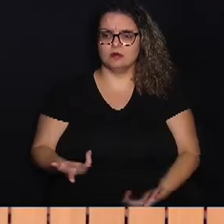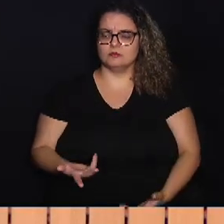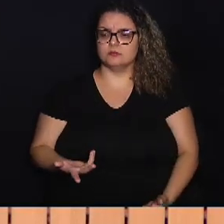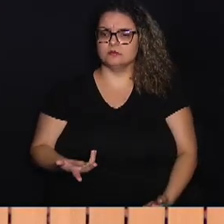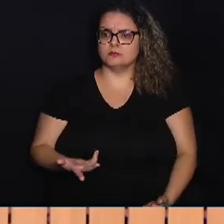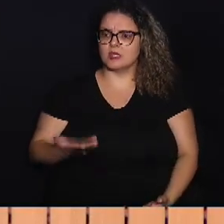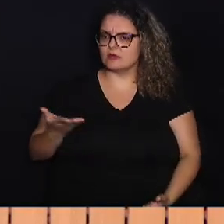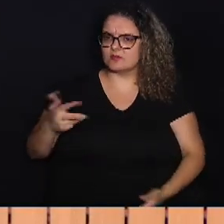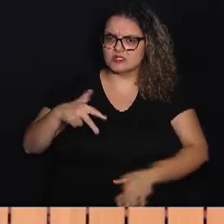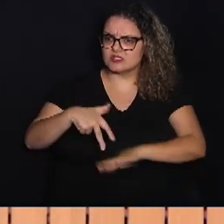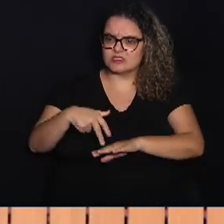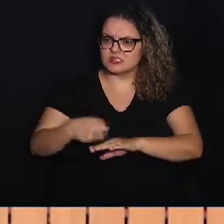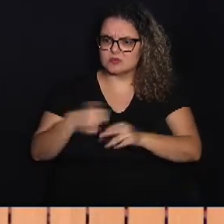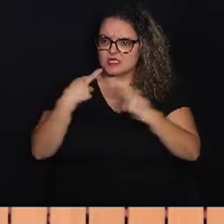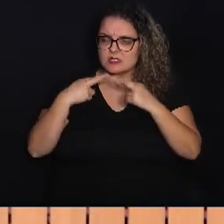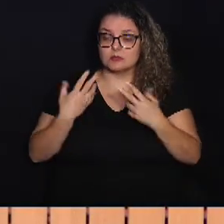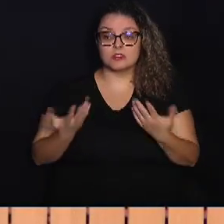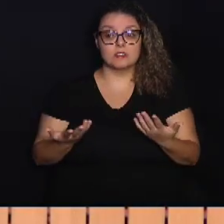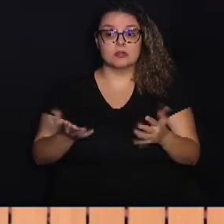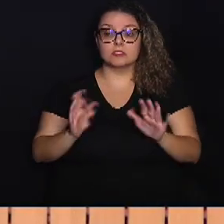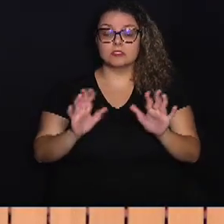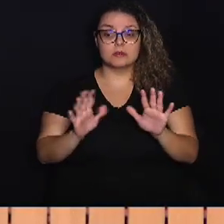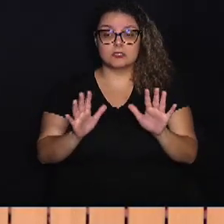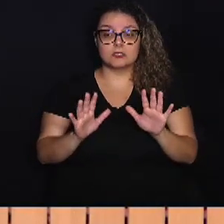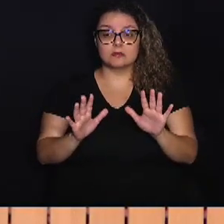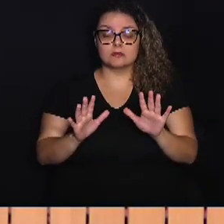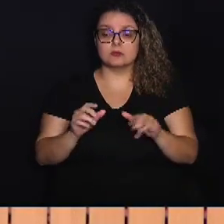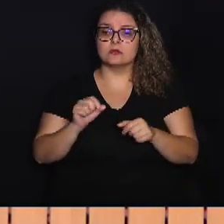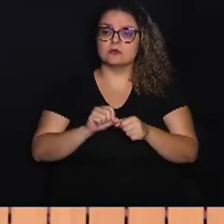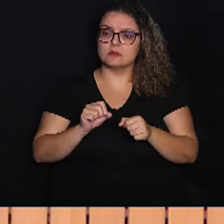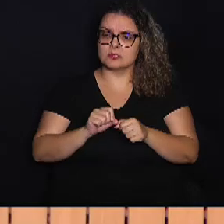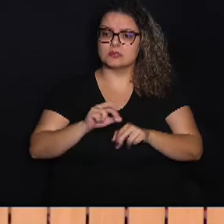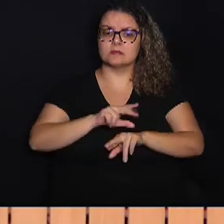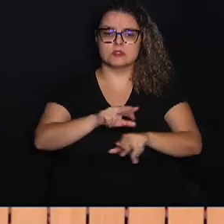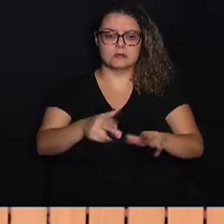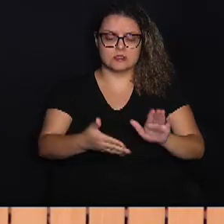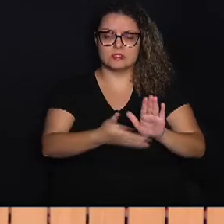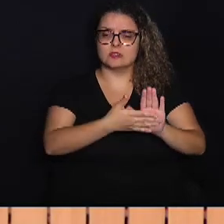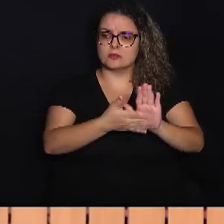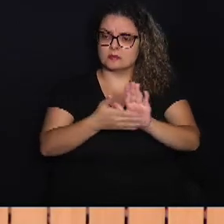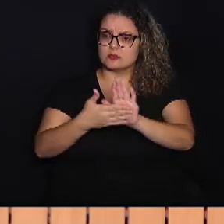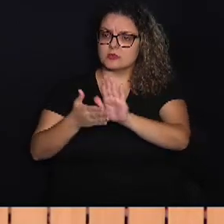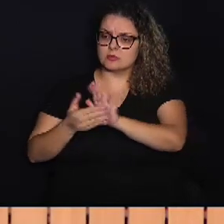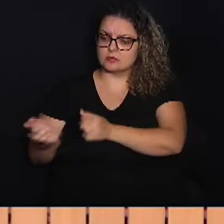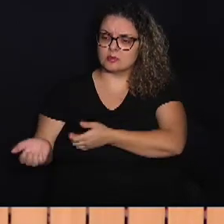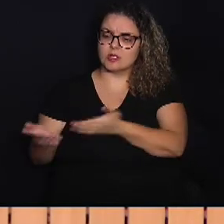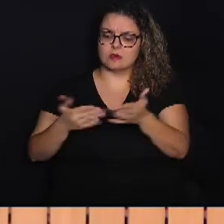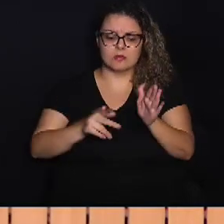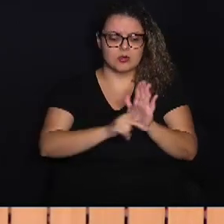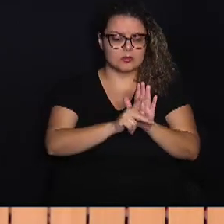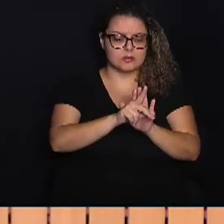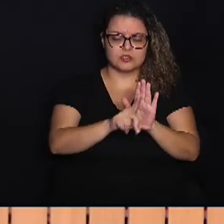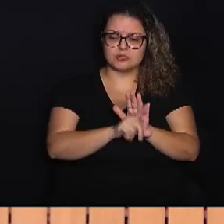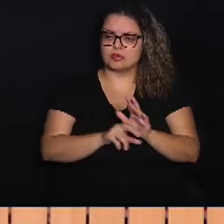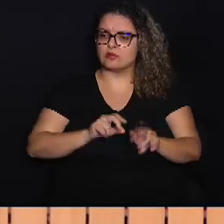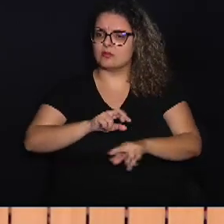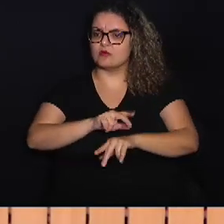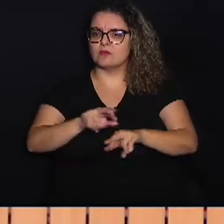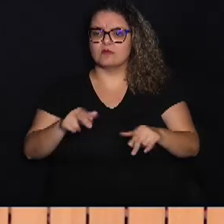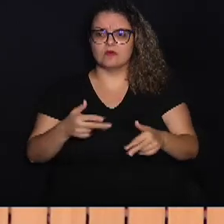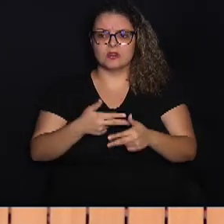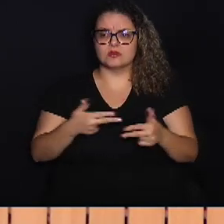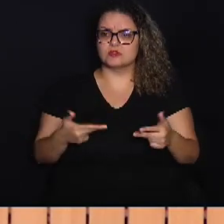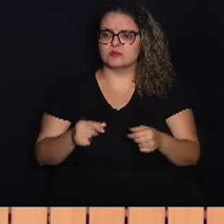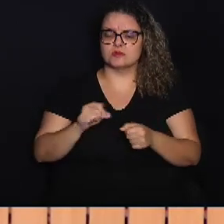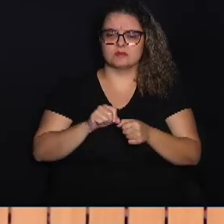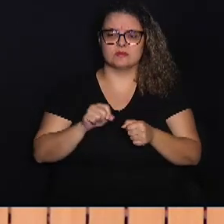você vai à Tribuna somente para reclamar não fizemos muitas propostas apresentamos projeto de lei Fizemos muitas eh